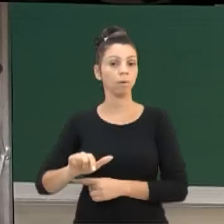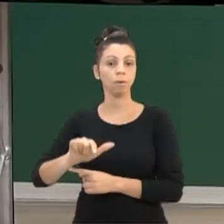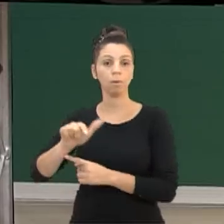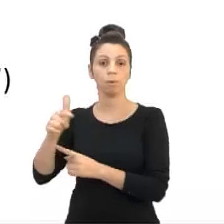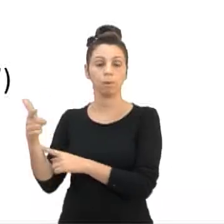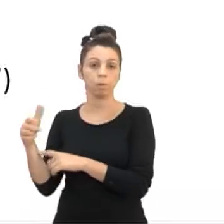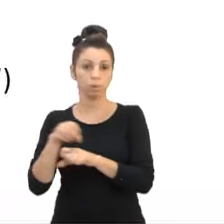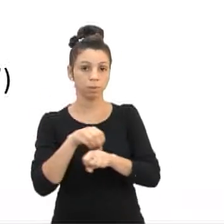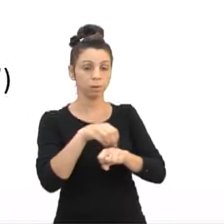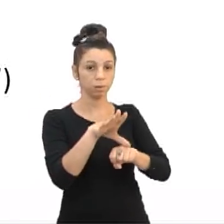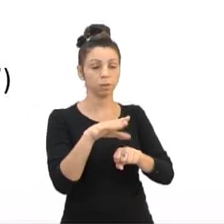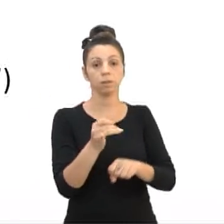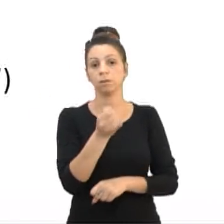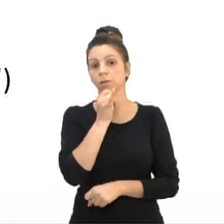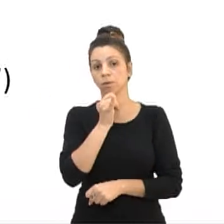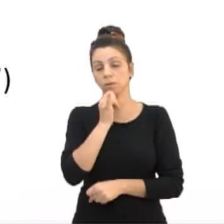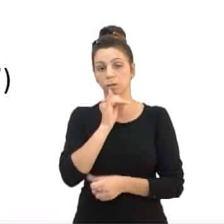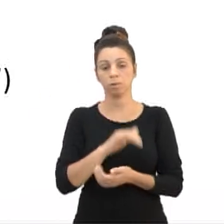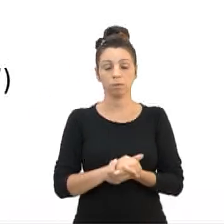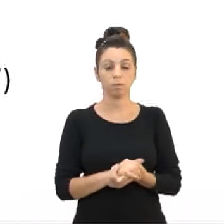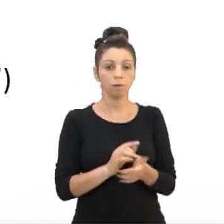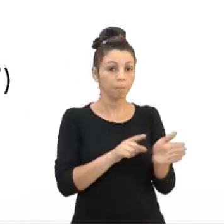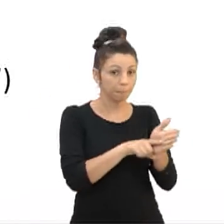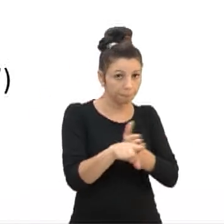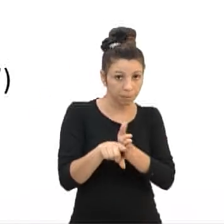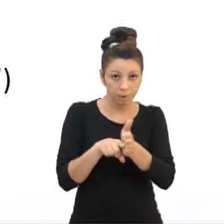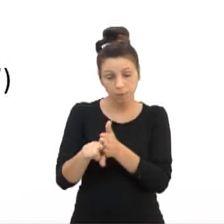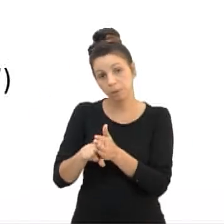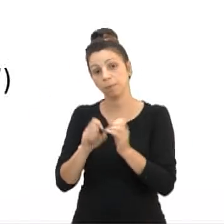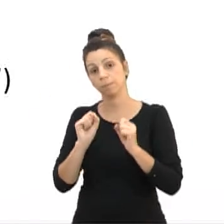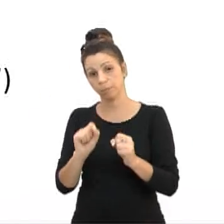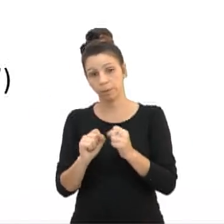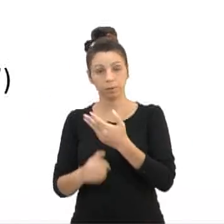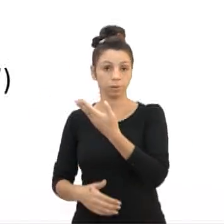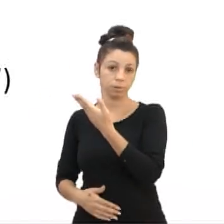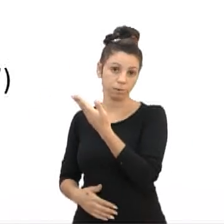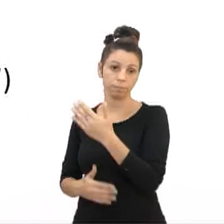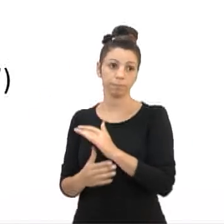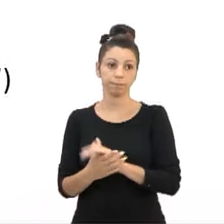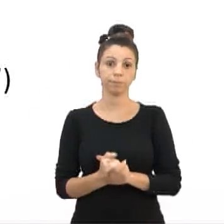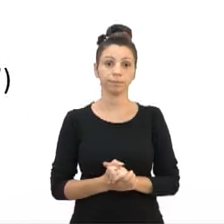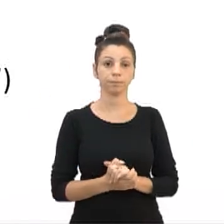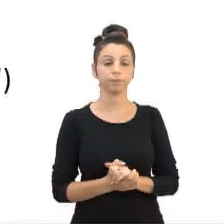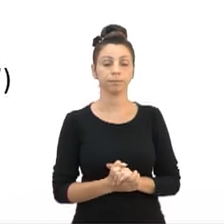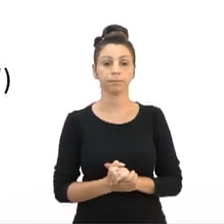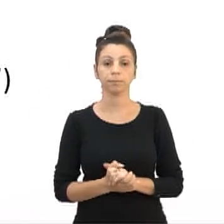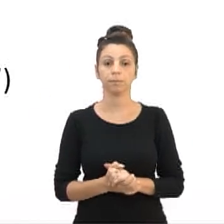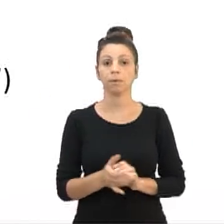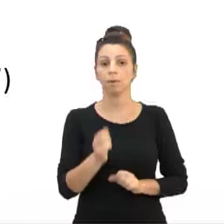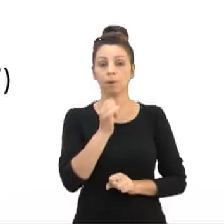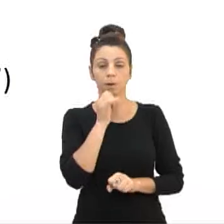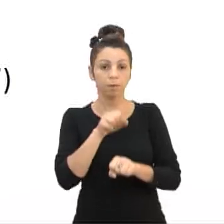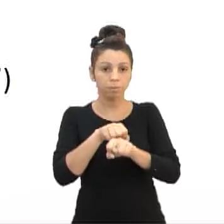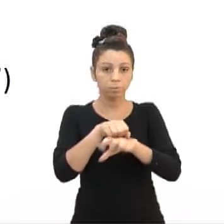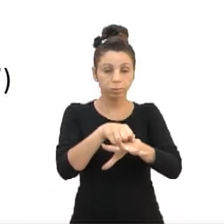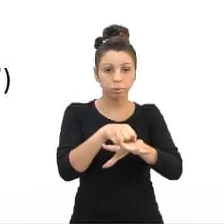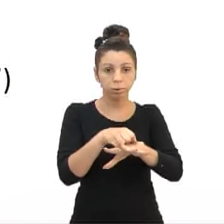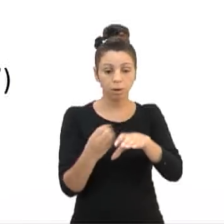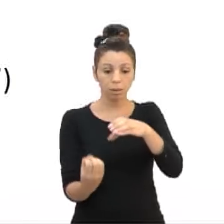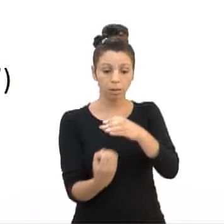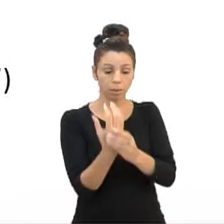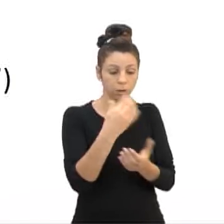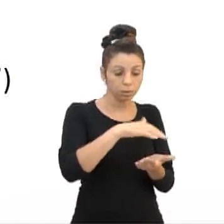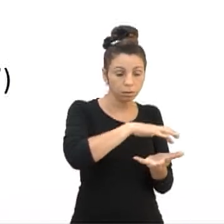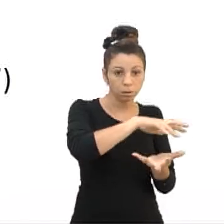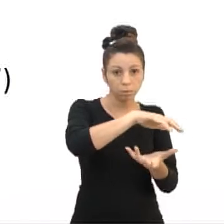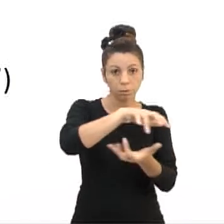possibilidades de exemplos, né? Se vocês tiverem a possibilidade de pesquisar, tá? Então, tem ali um exemplo de podcast sobre a origem do mundo, que foi extraído